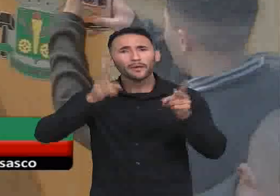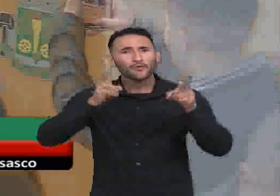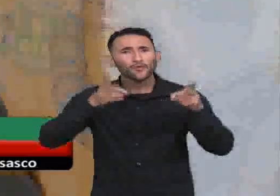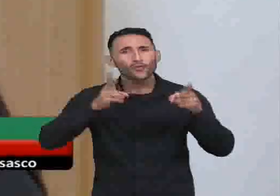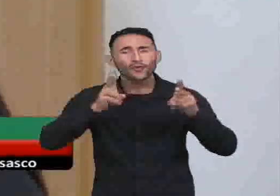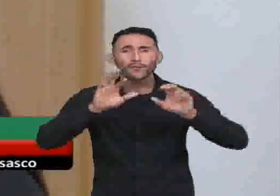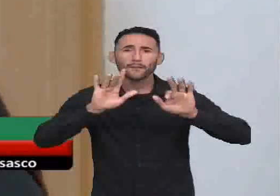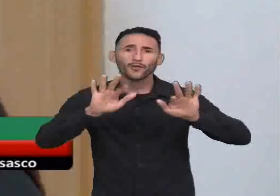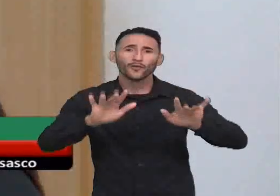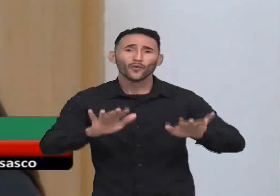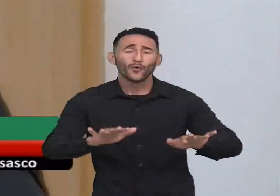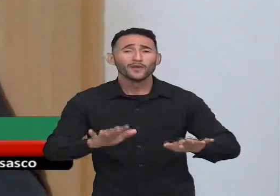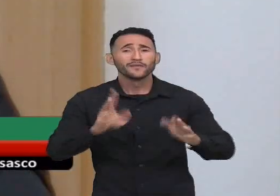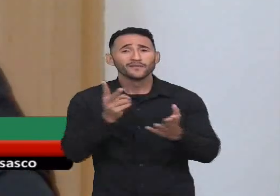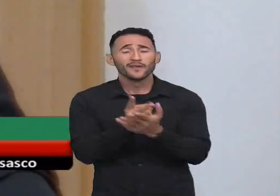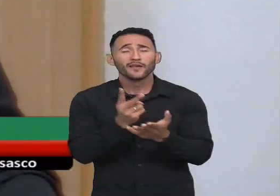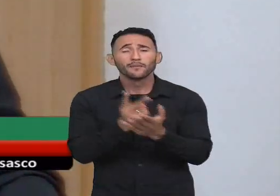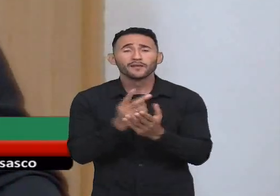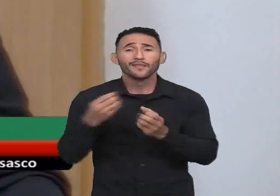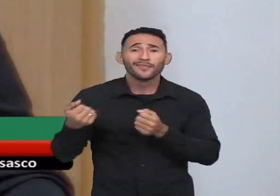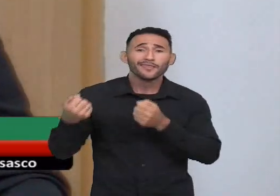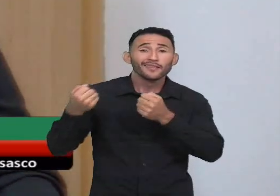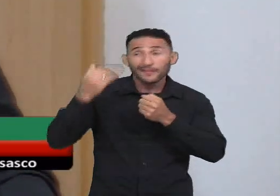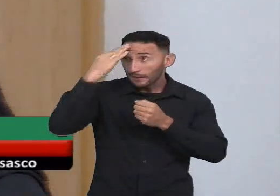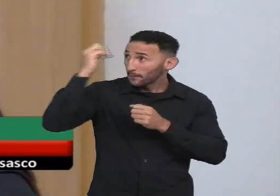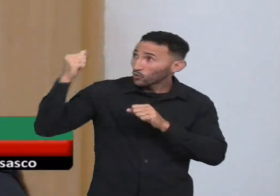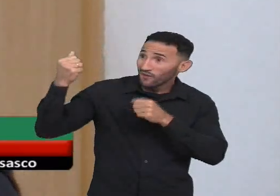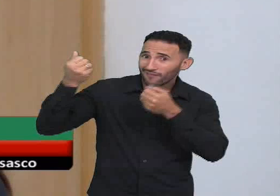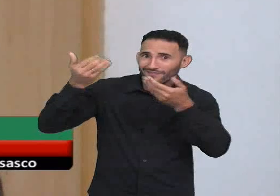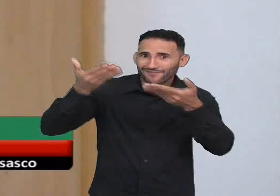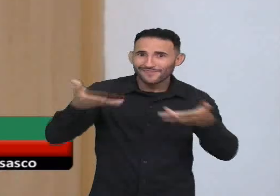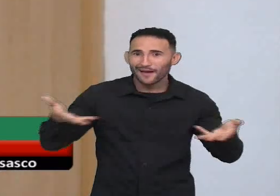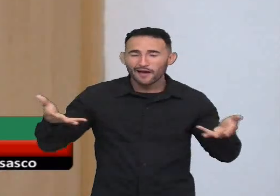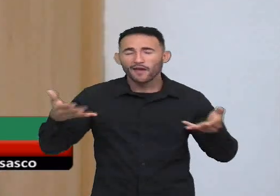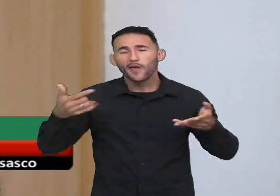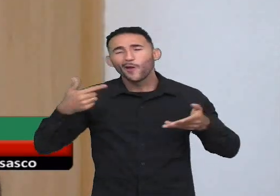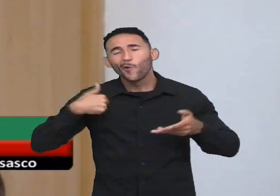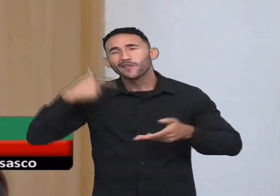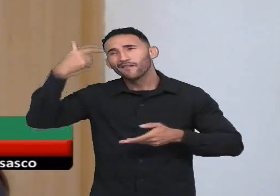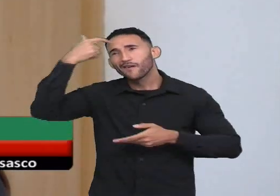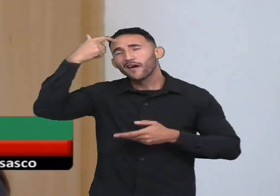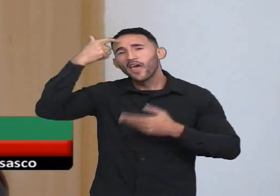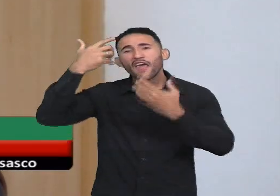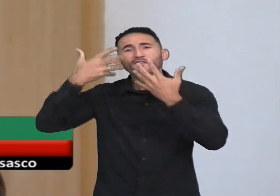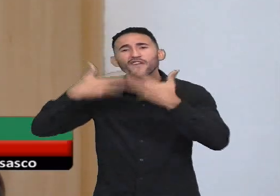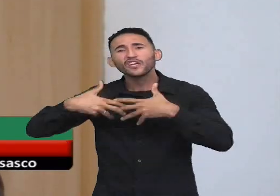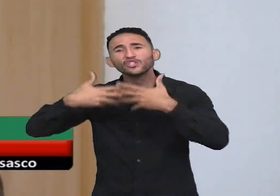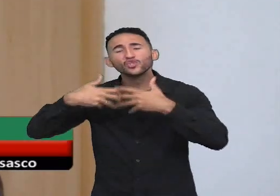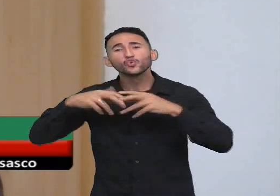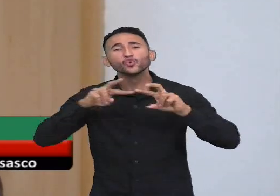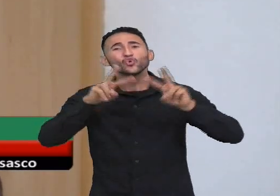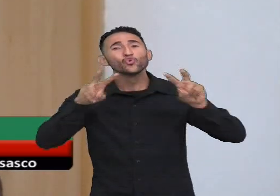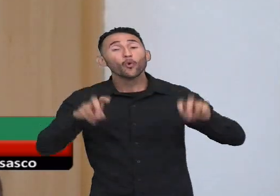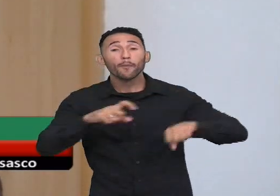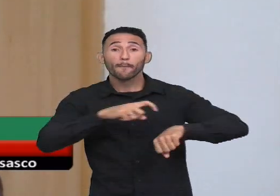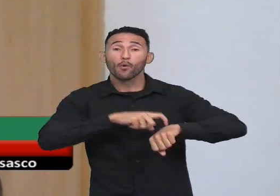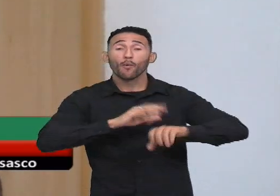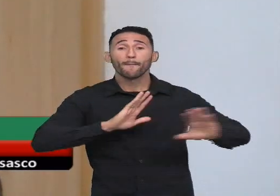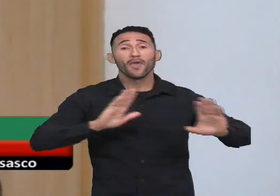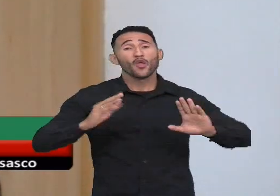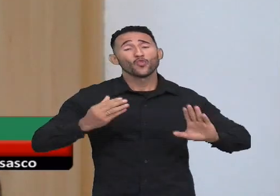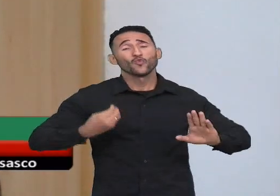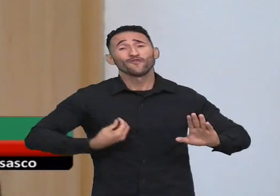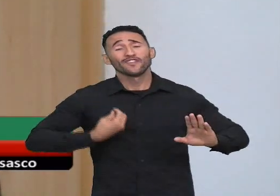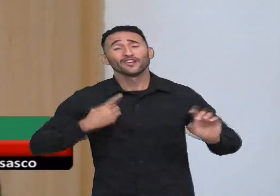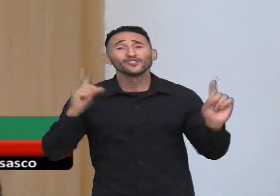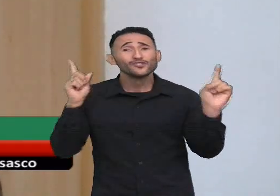te dando sabedoria. Levi, eu estava fazendo uma reflexão dos momentos difíceis que nós tivemos